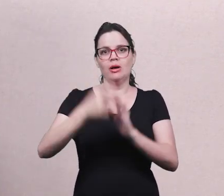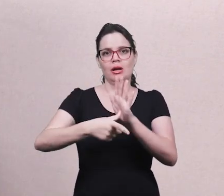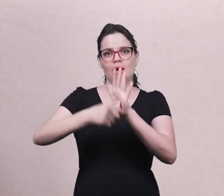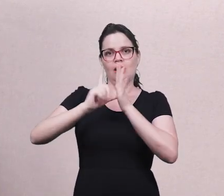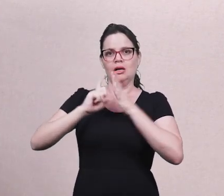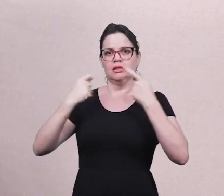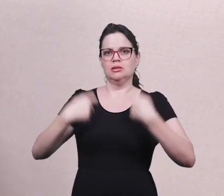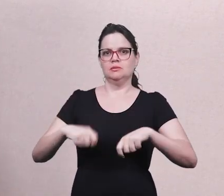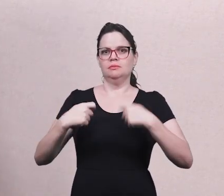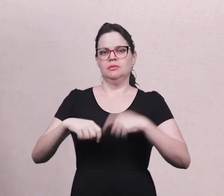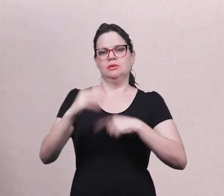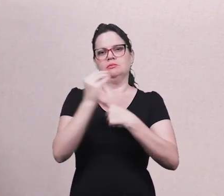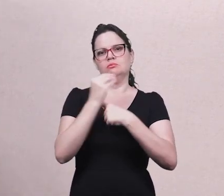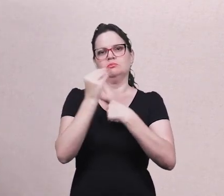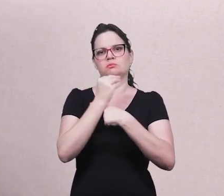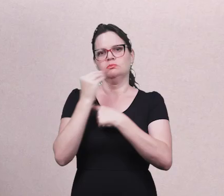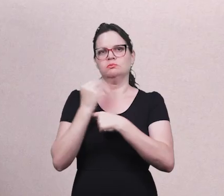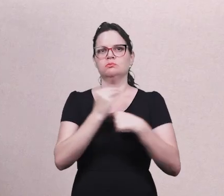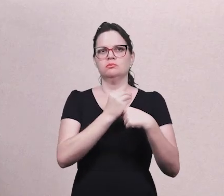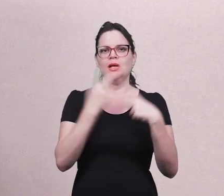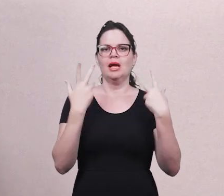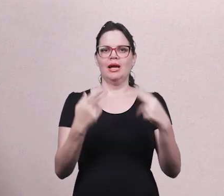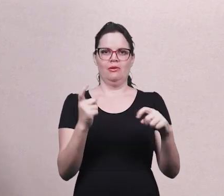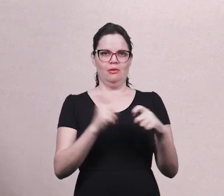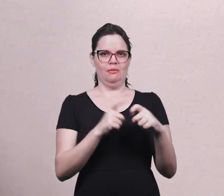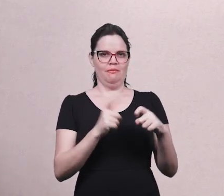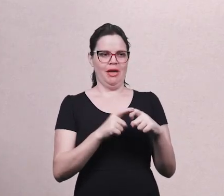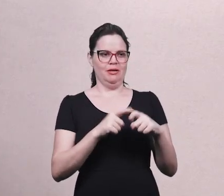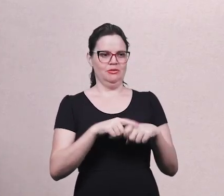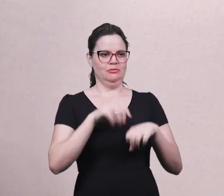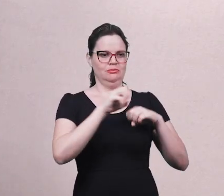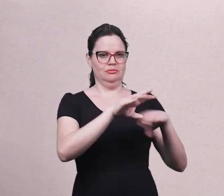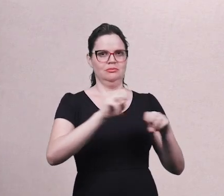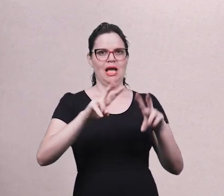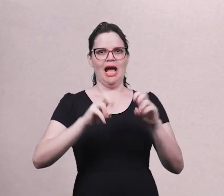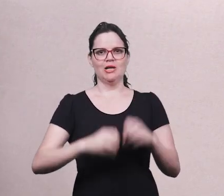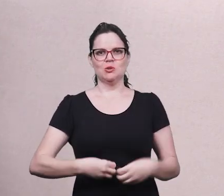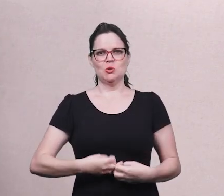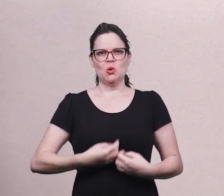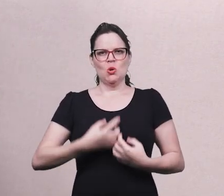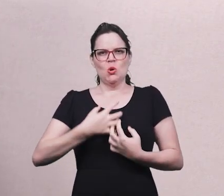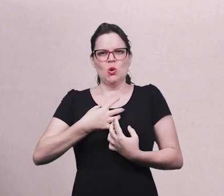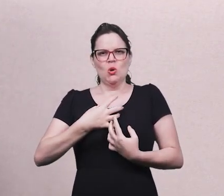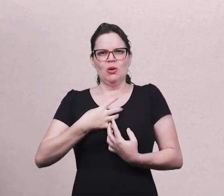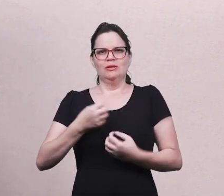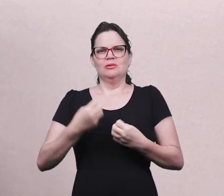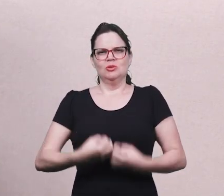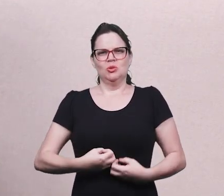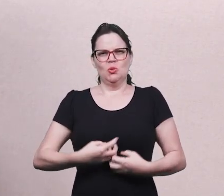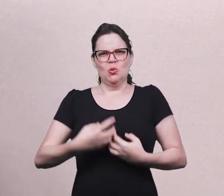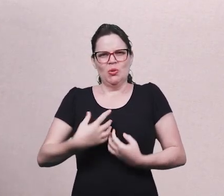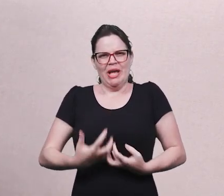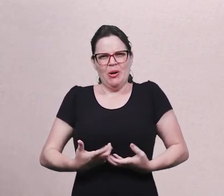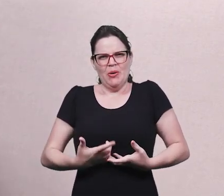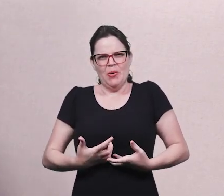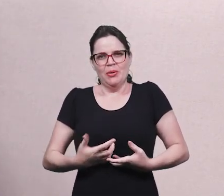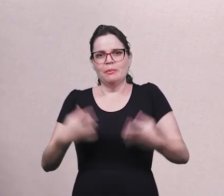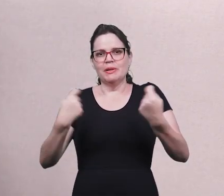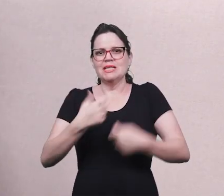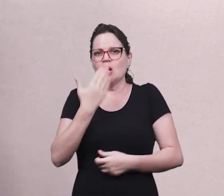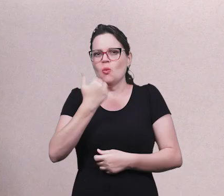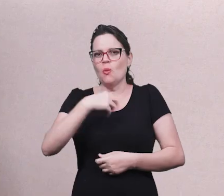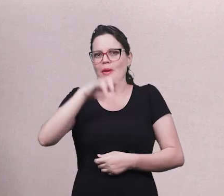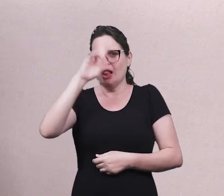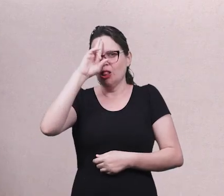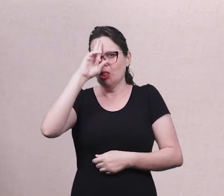ali, no mínimo, você tem que dar esse intervalo. Igual quando o médico fala do refluxo, que você tem que jantar no mínimo 1 hora